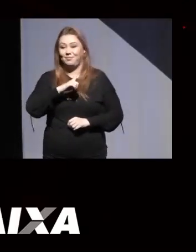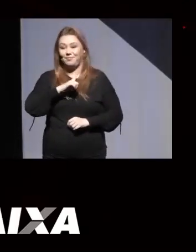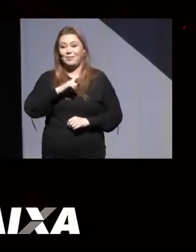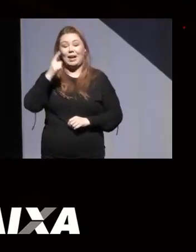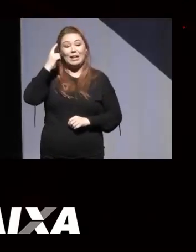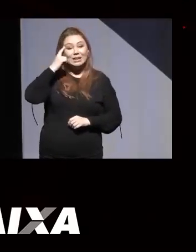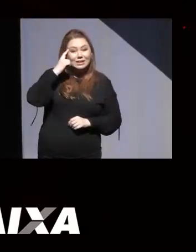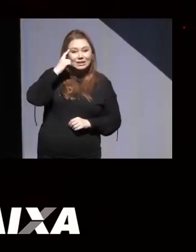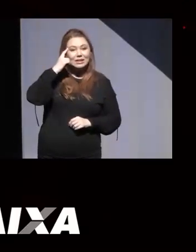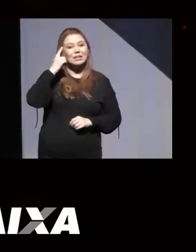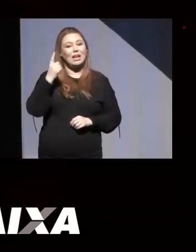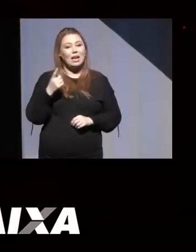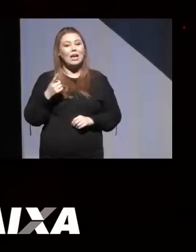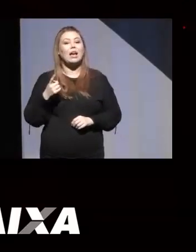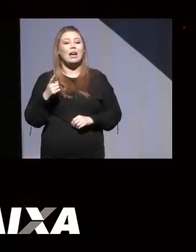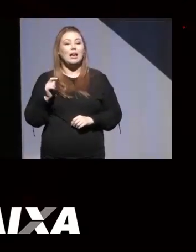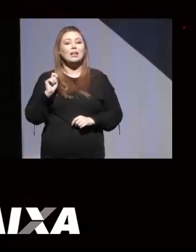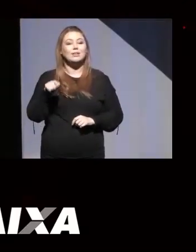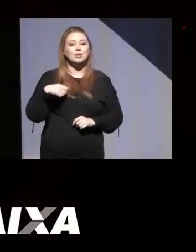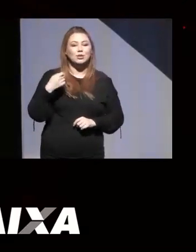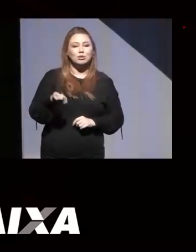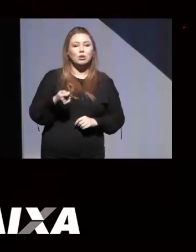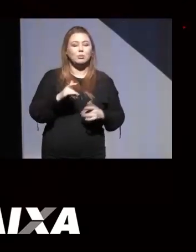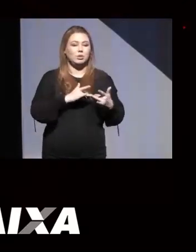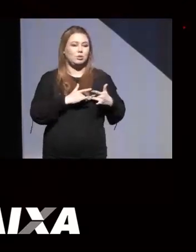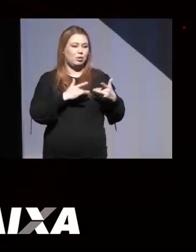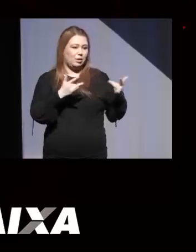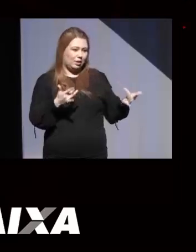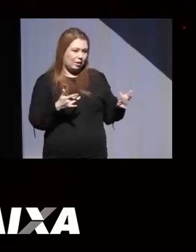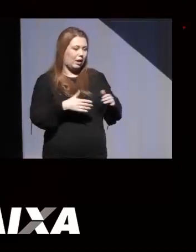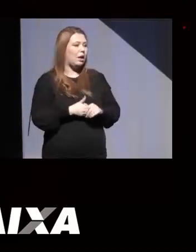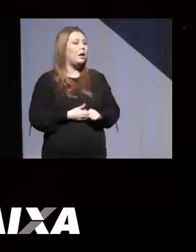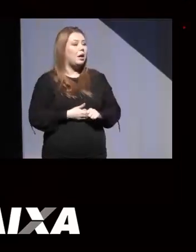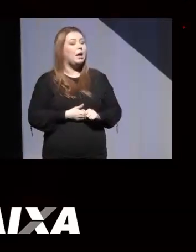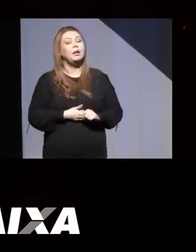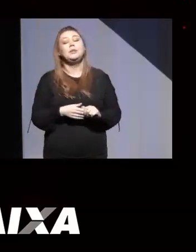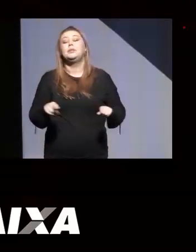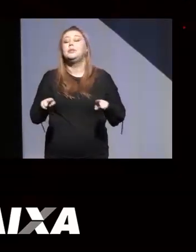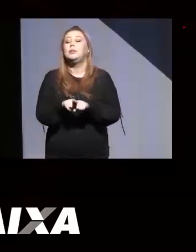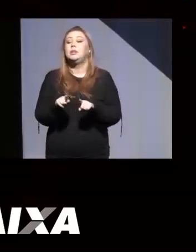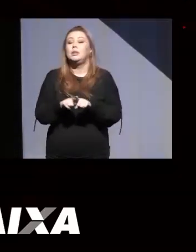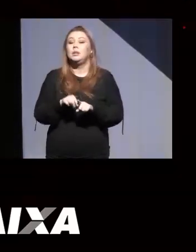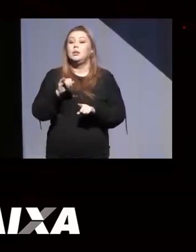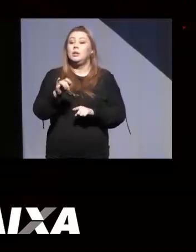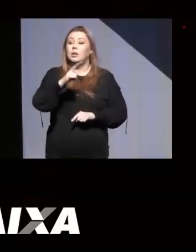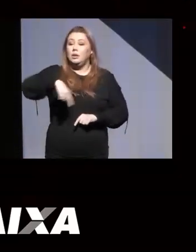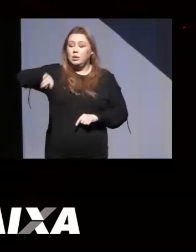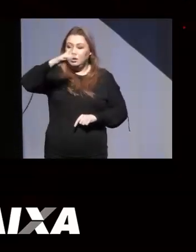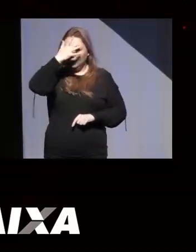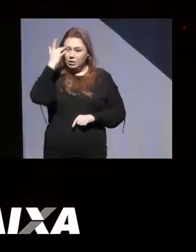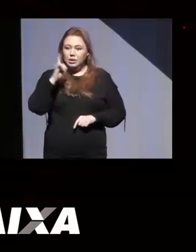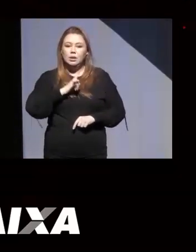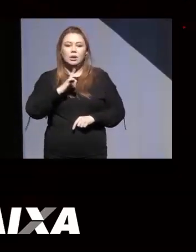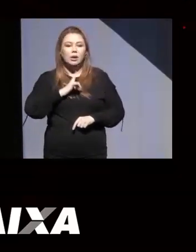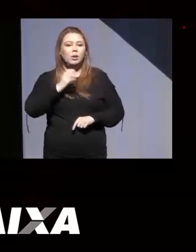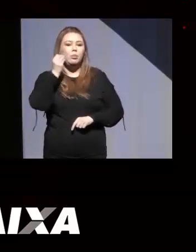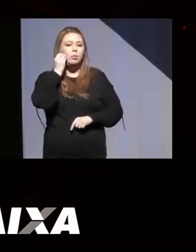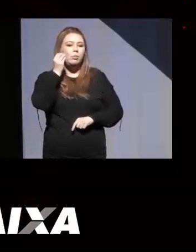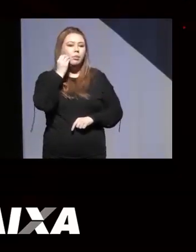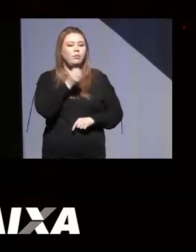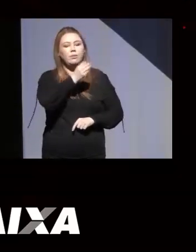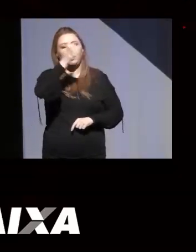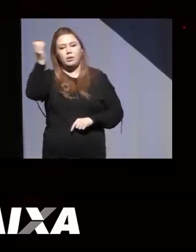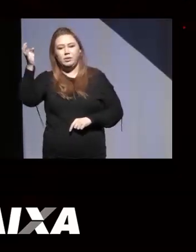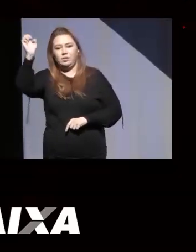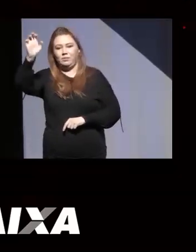ideia, a ideia de solidariedade. Como temos também, se alguém teve já a oportunidade de viajar para algum país da